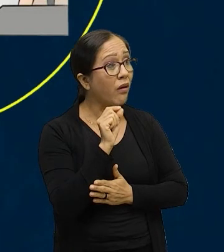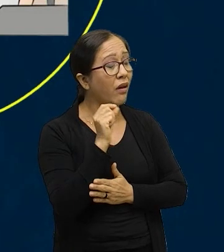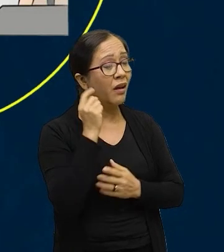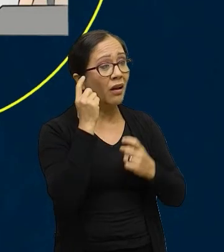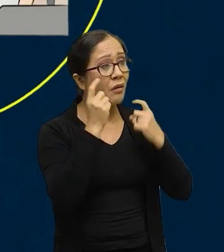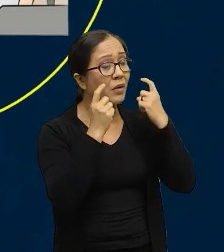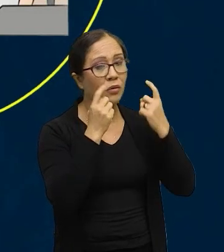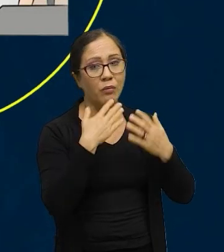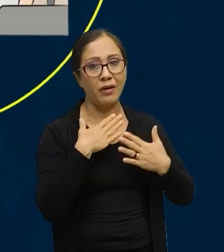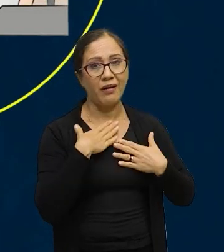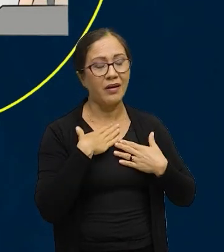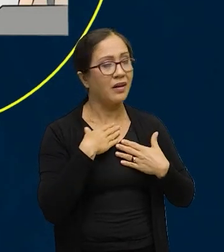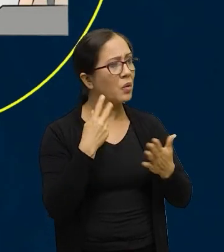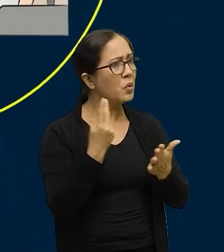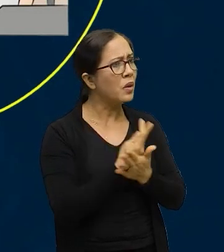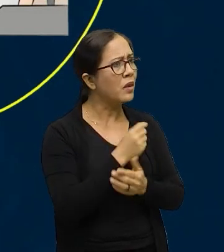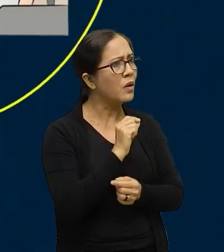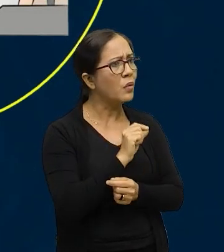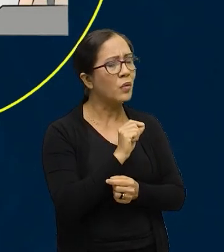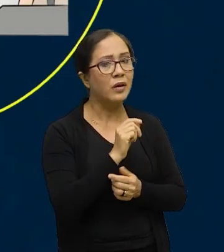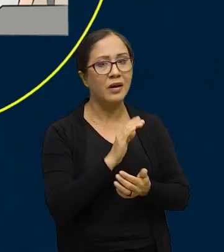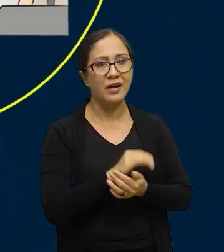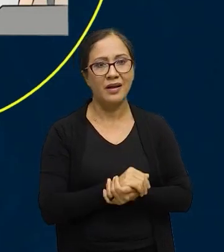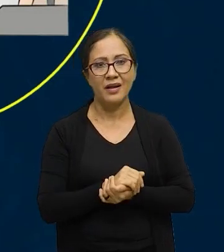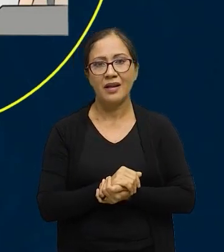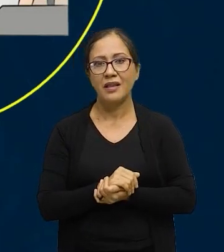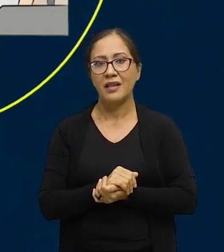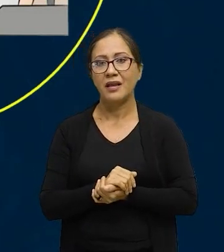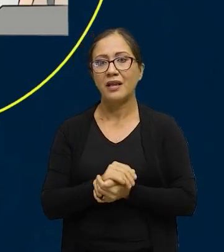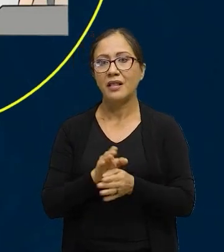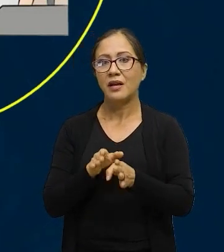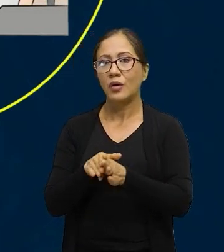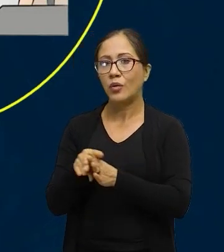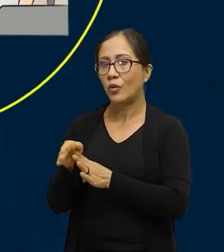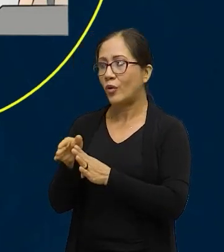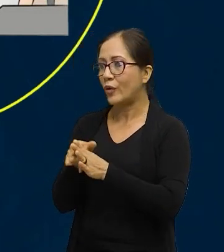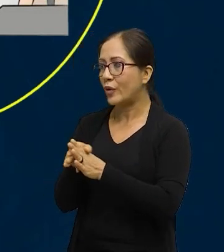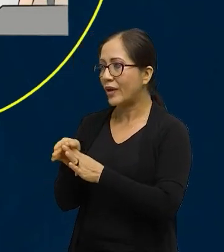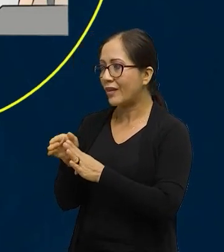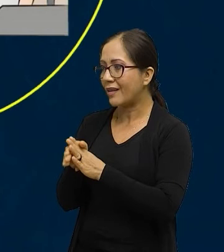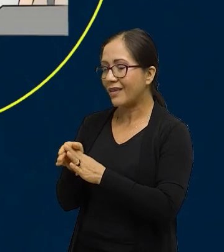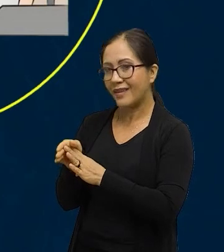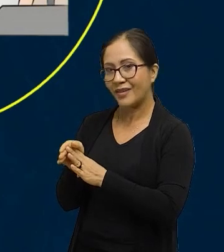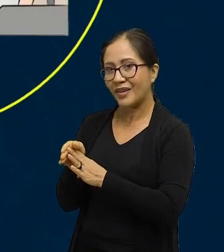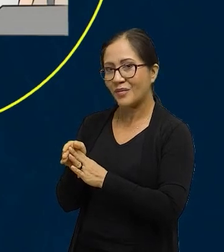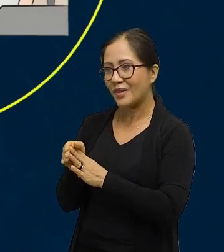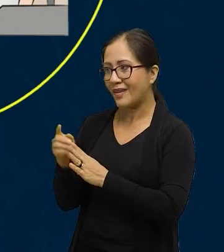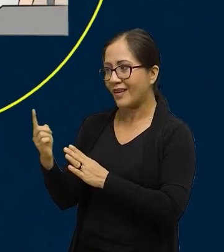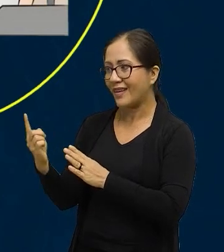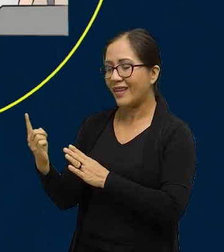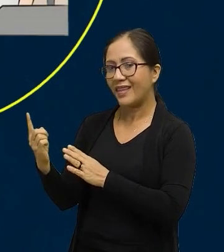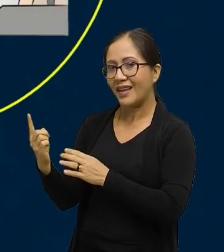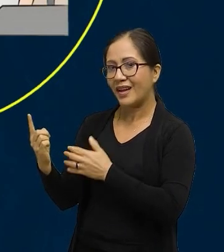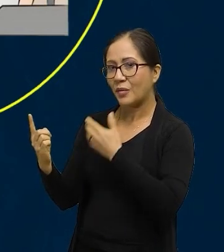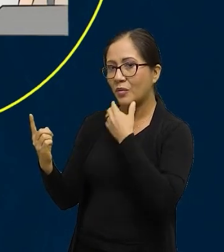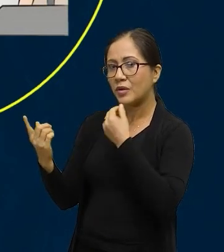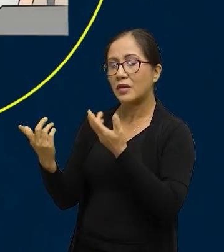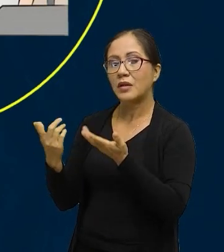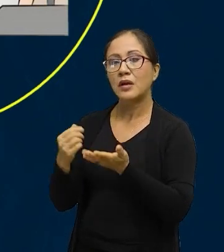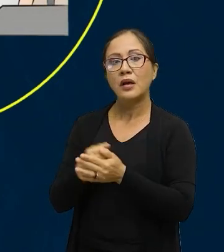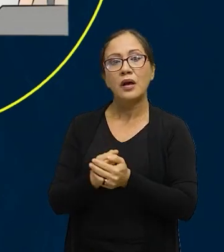O que que aconteceu? Então, olha só o aconselhamento, dedinho dela aqui e a fala. Você